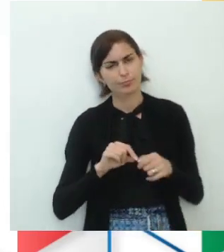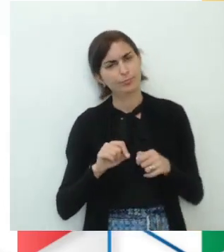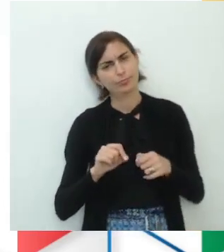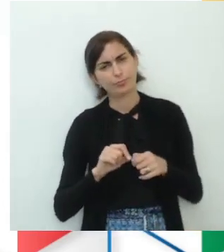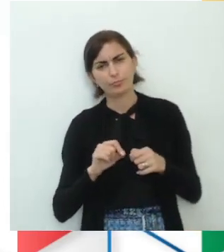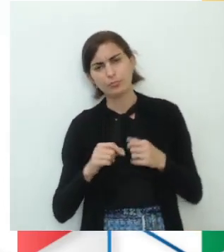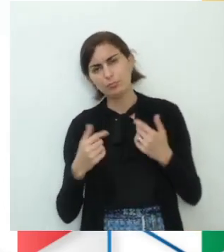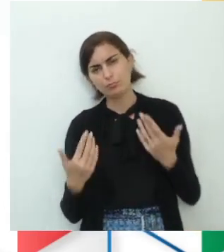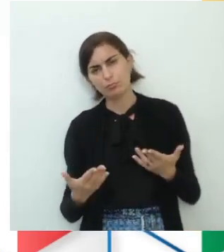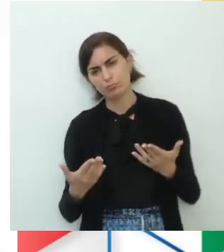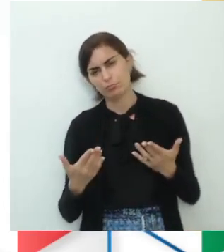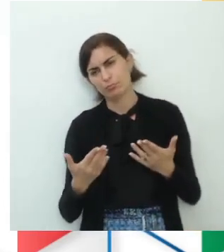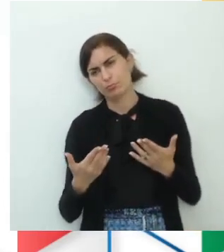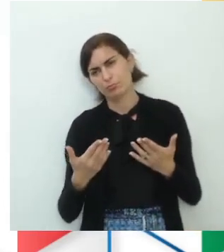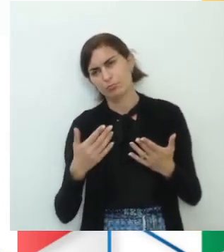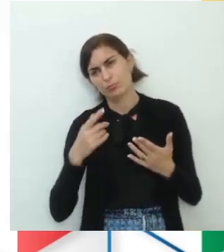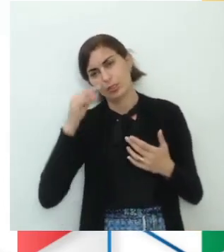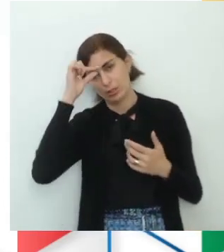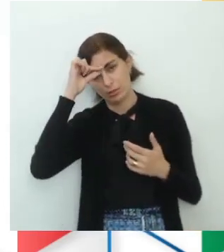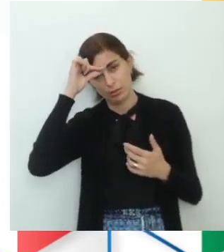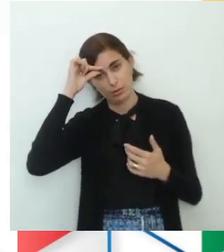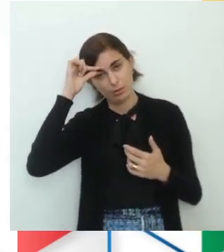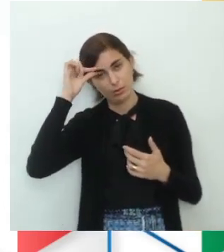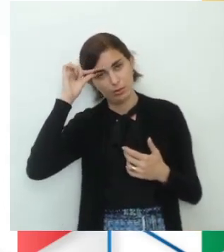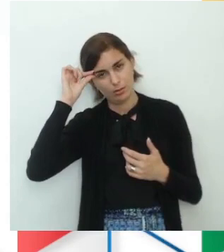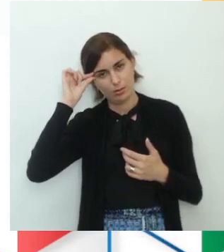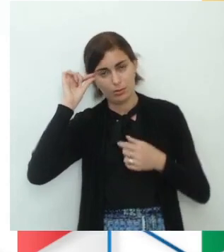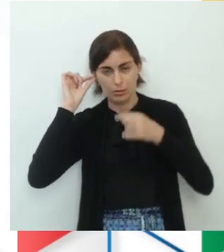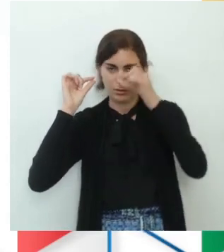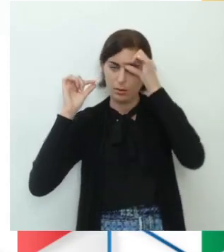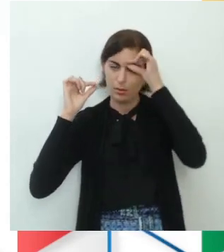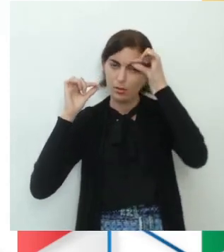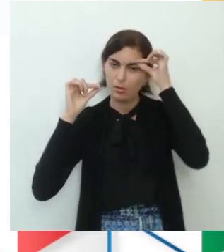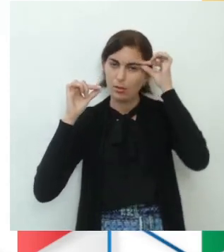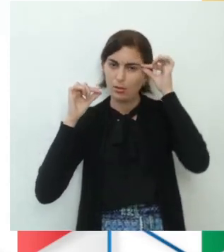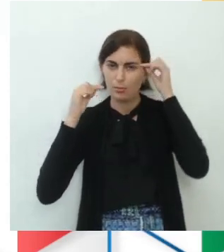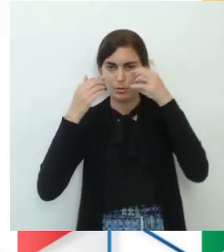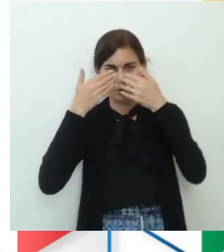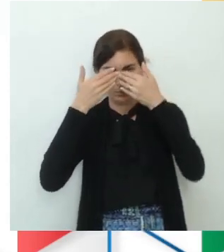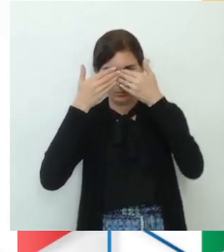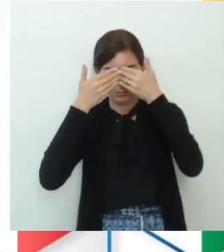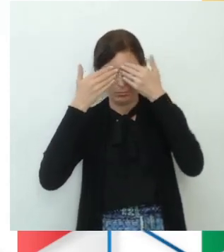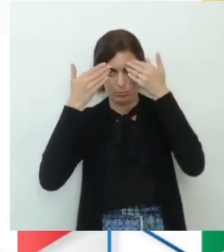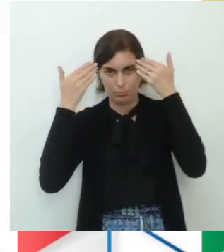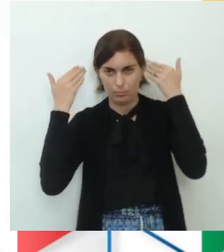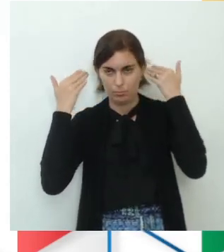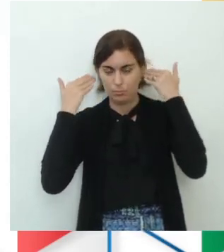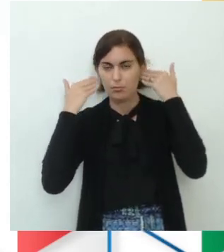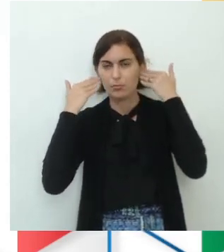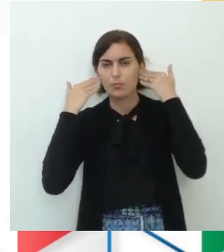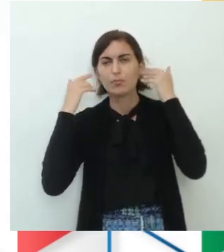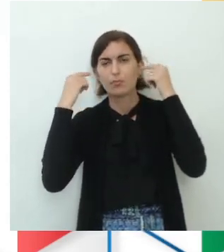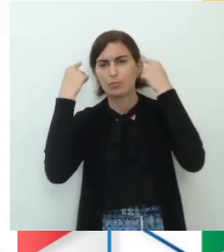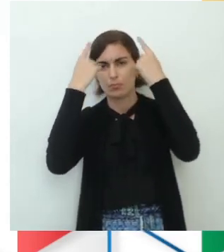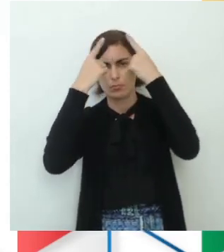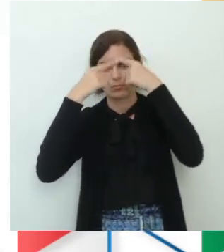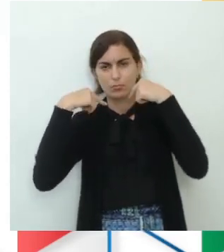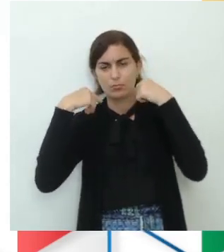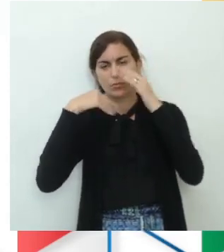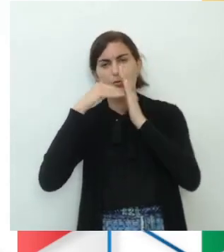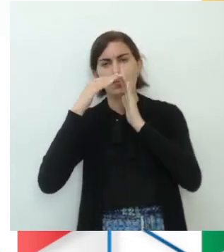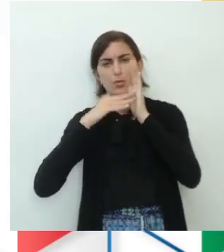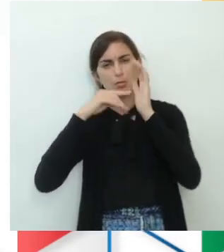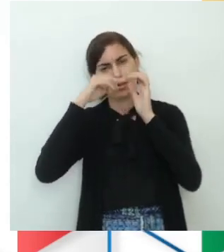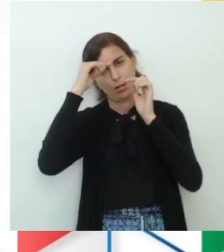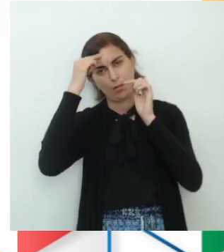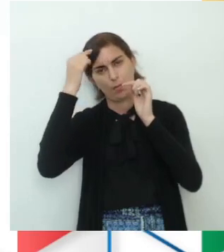fazer delineamento de sobrancelha, então tem que dividir teu rosto, tem que começar a pintar o teu